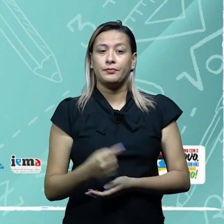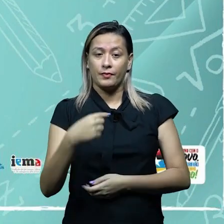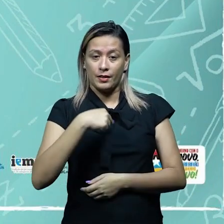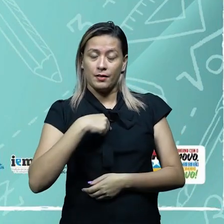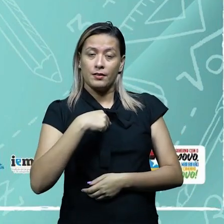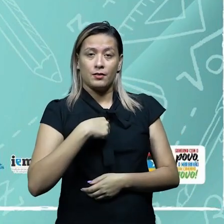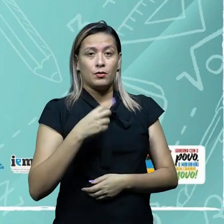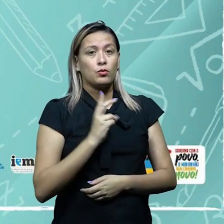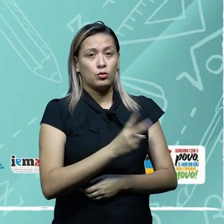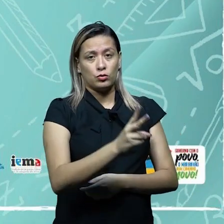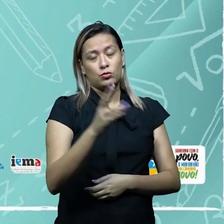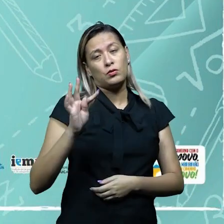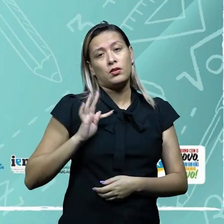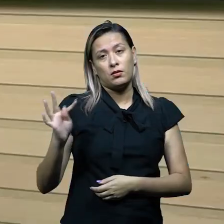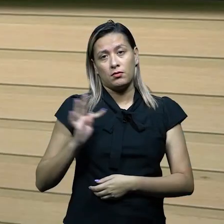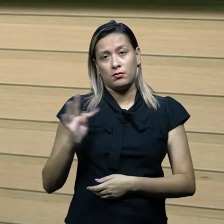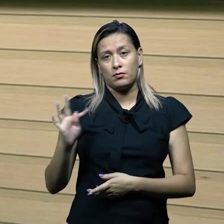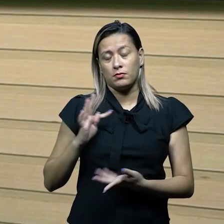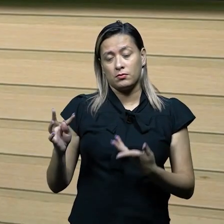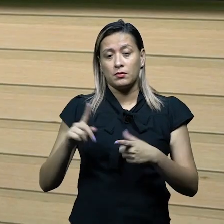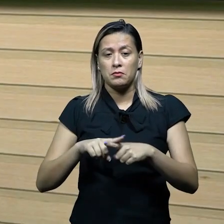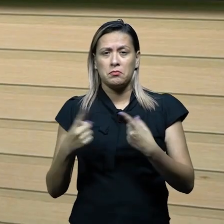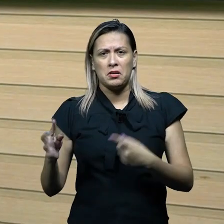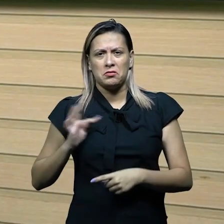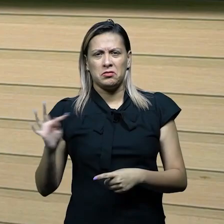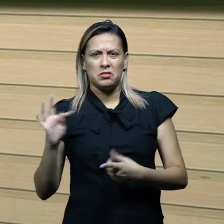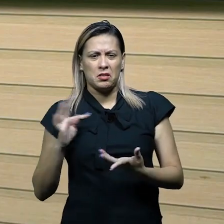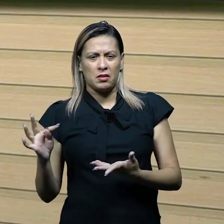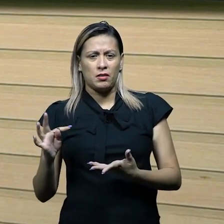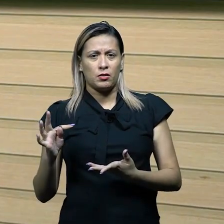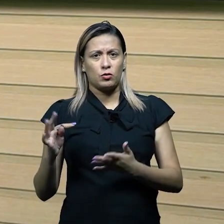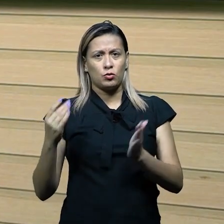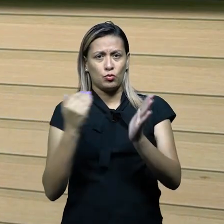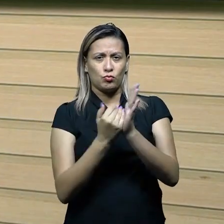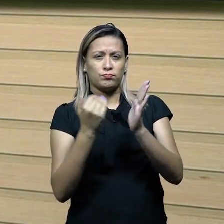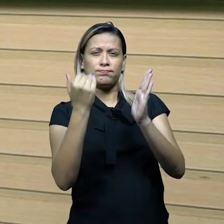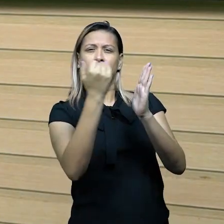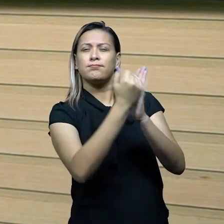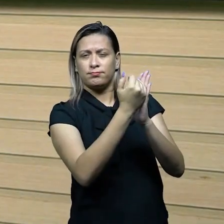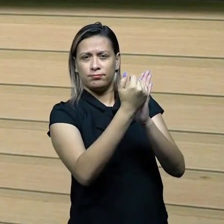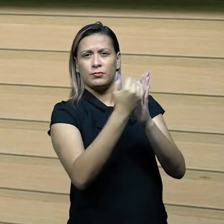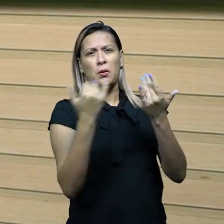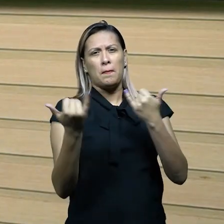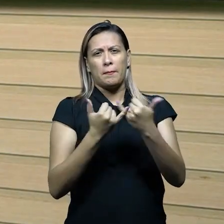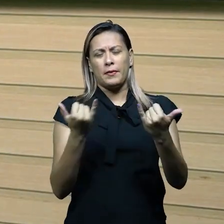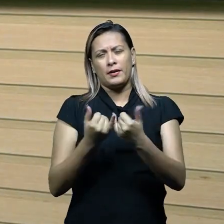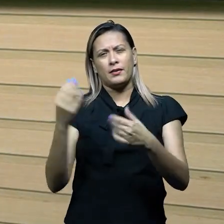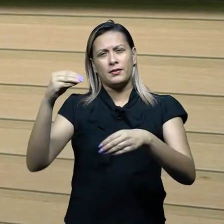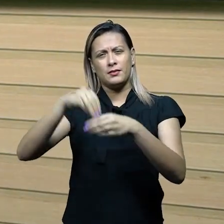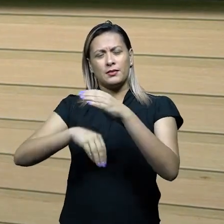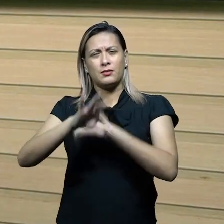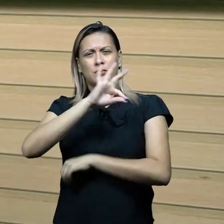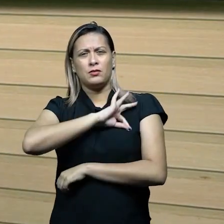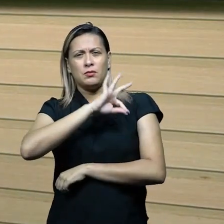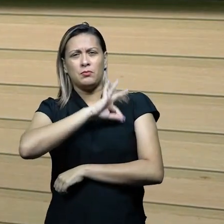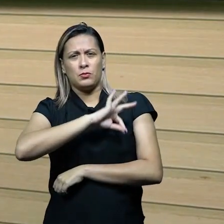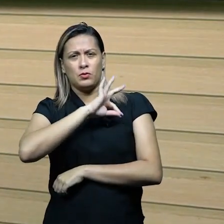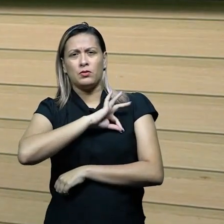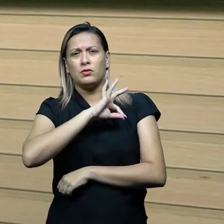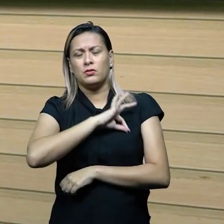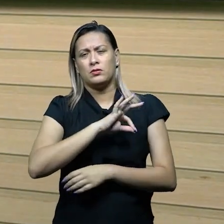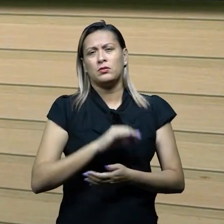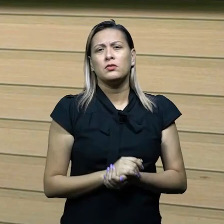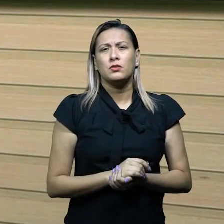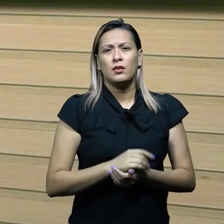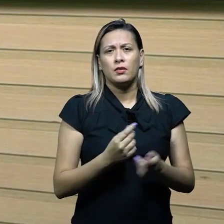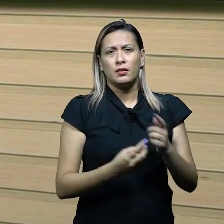Eu vou continuar sendo técnico. Só que eu não vou ser mais um técnico qualquer, eu vou ser um técnico de um nível maior. É tipo na polícia, acho que muitos já